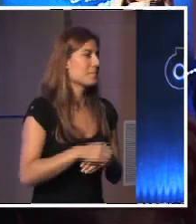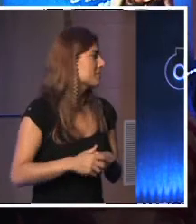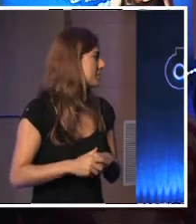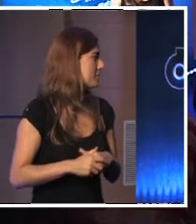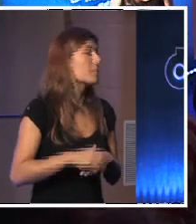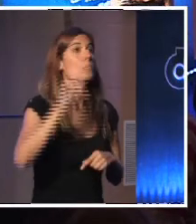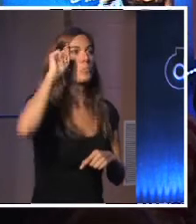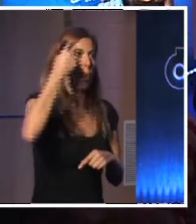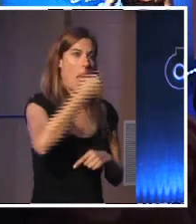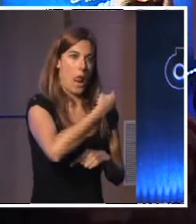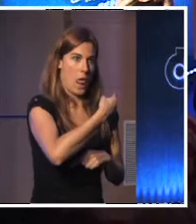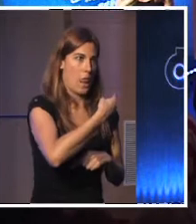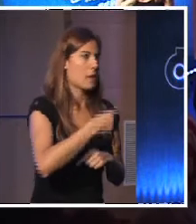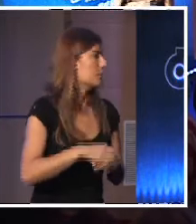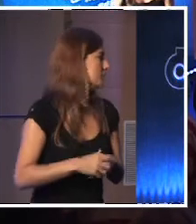Sinaliza muito bem.